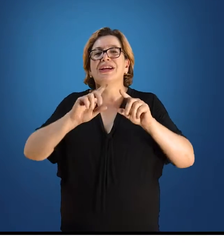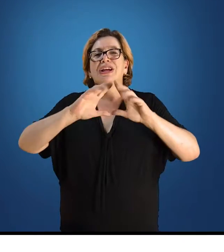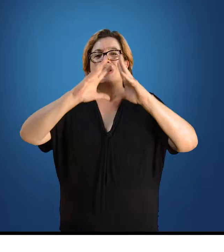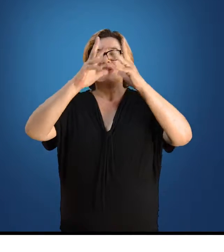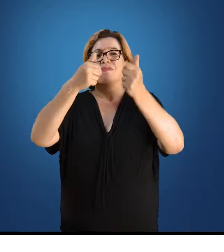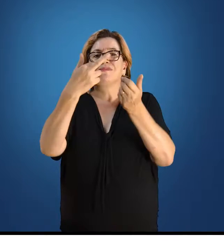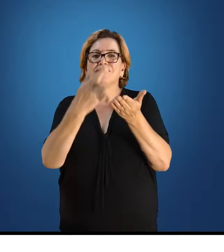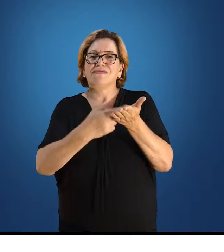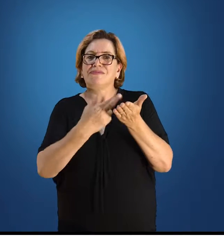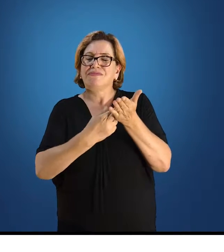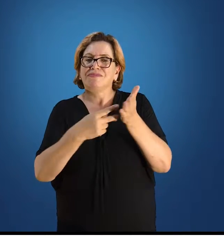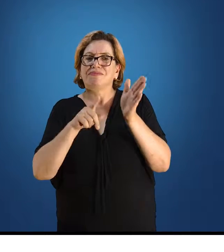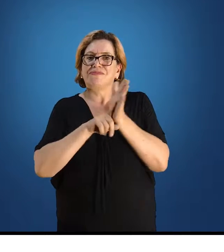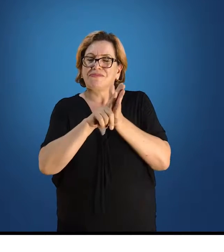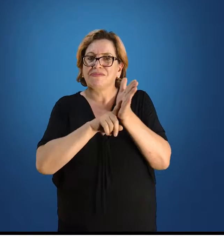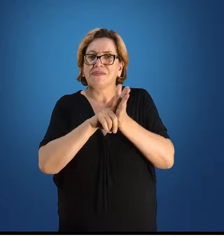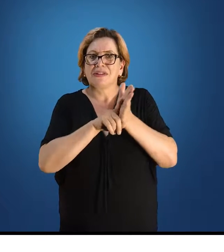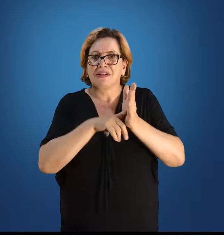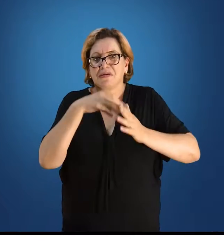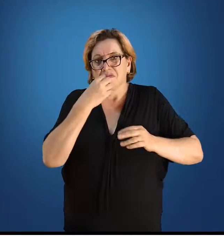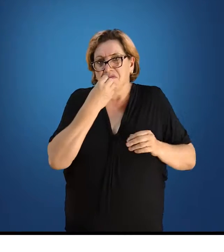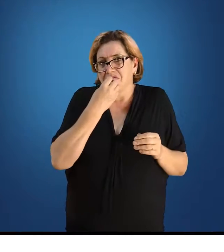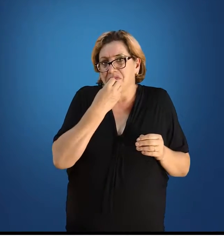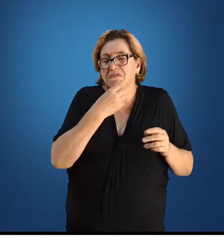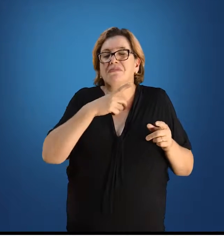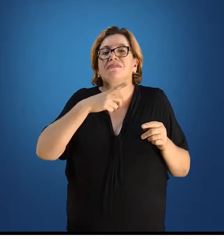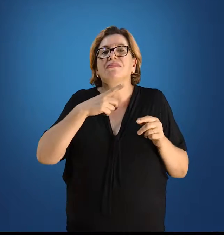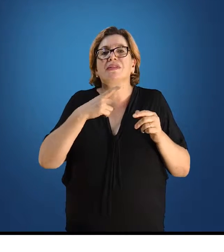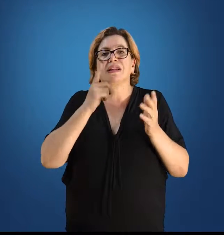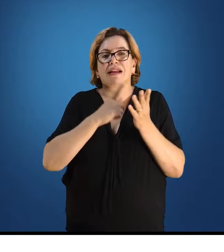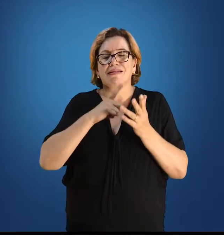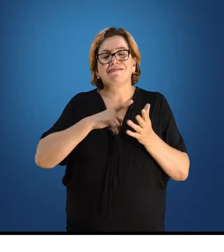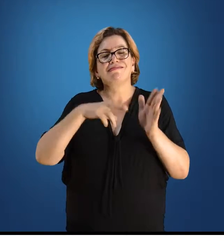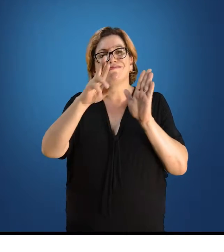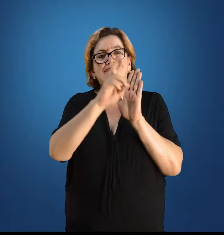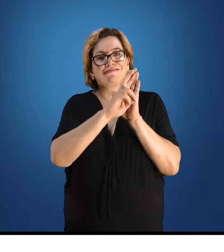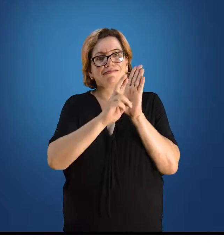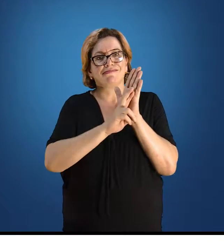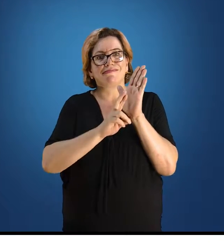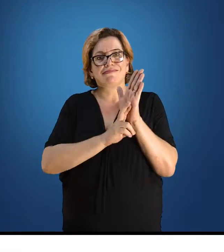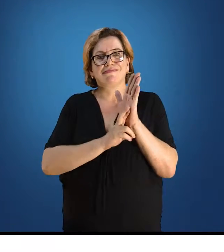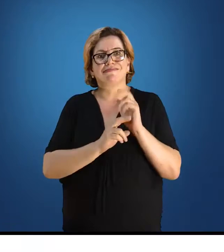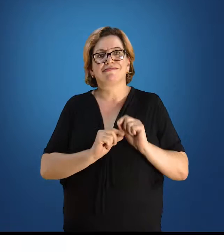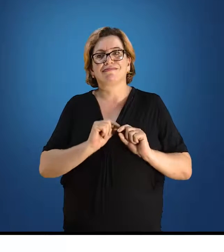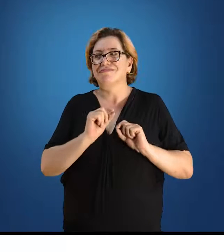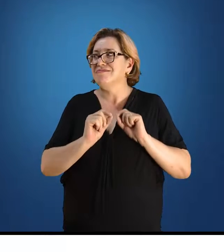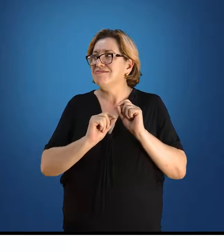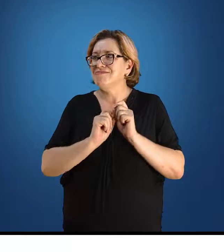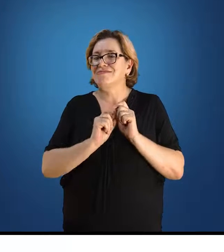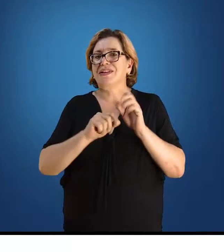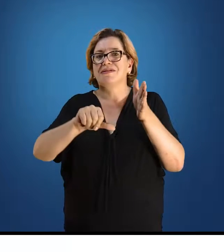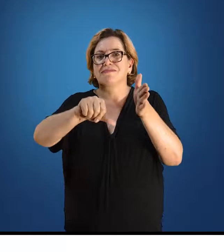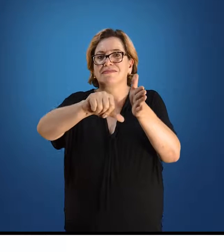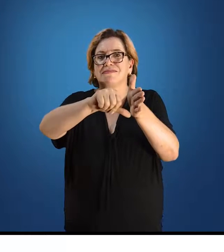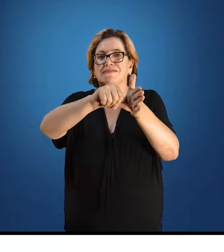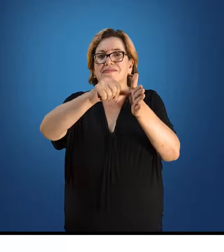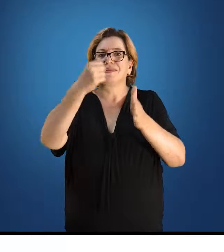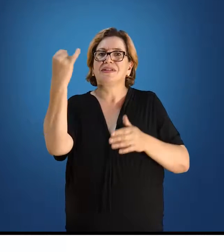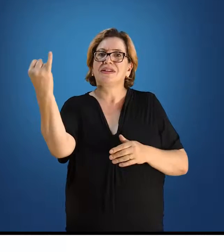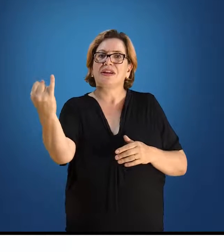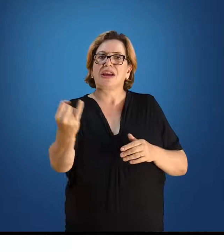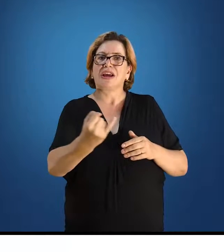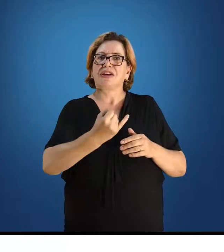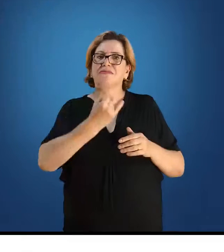revistas científicas de boa qualidade seguem esse processo. Primeira coisa, é importante